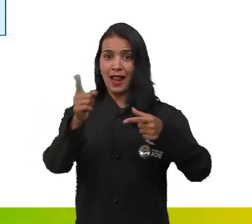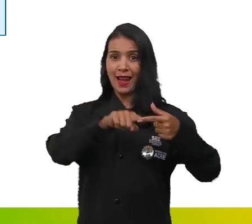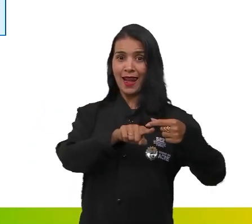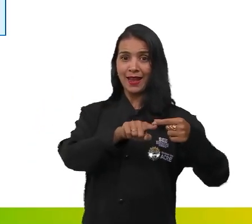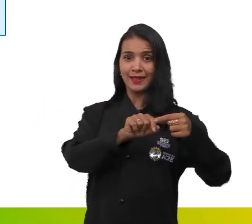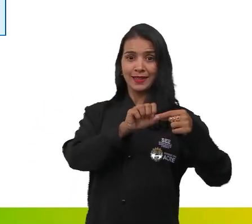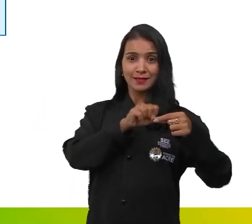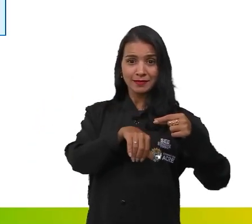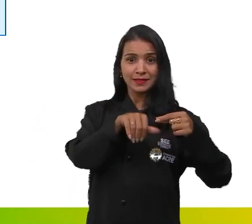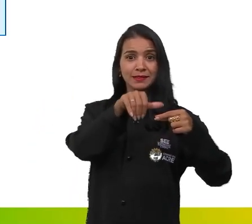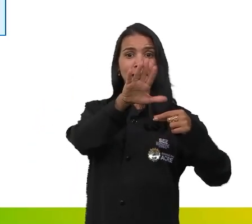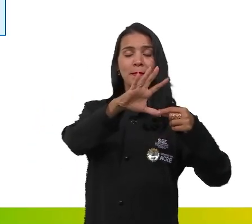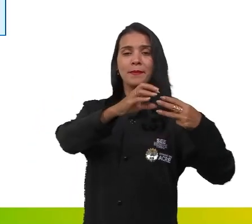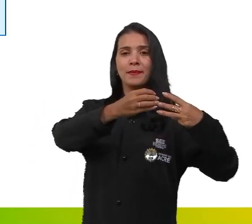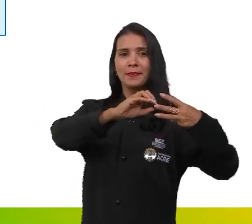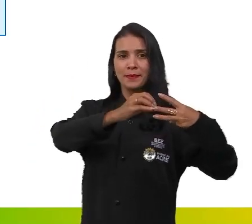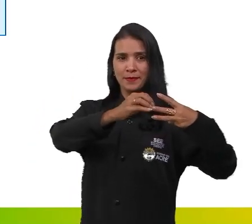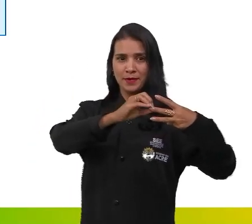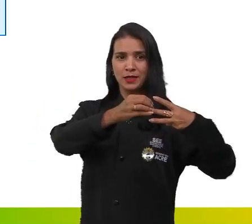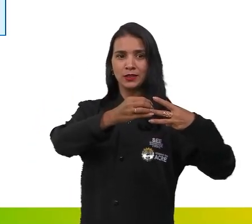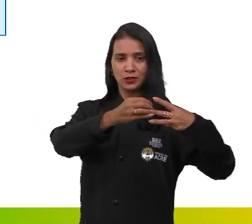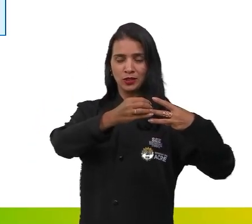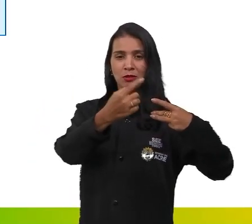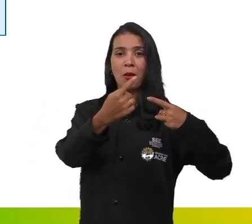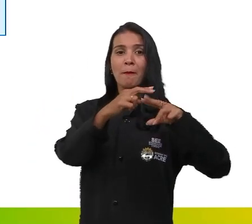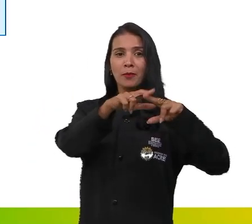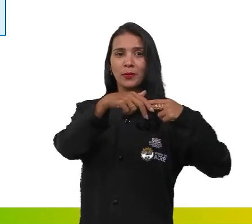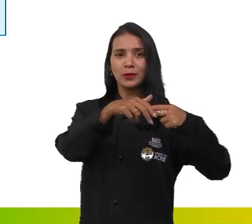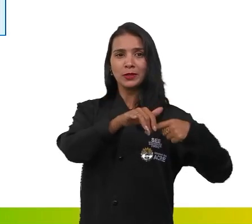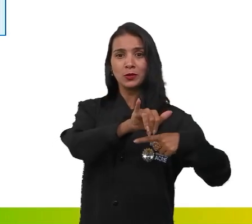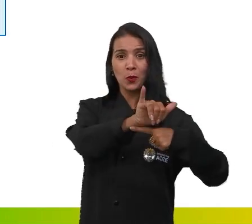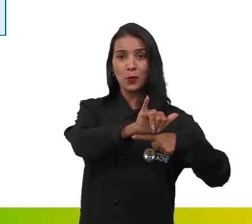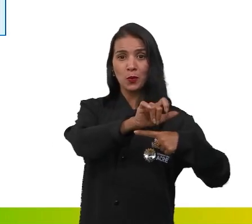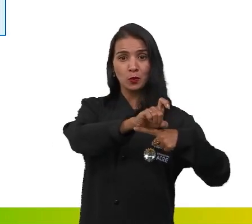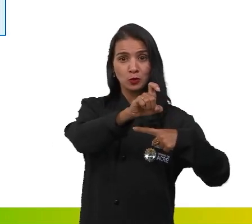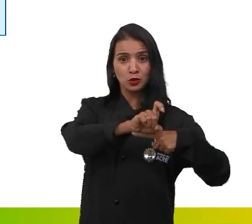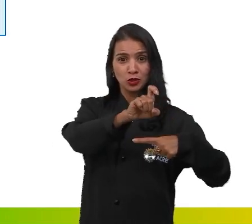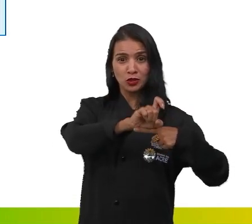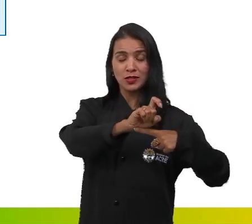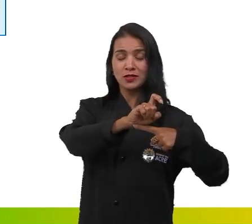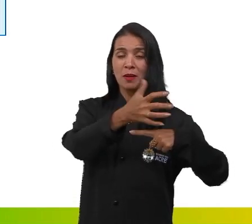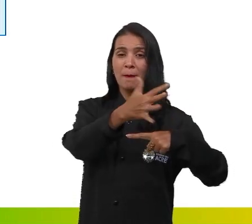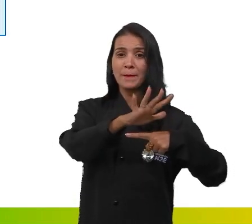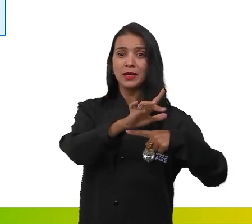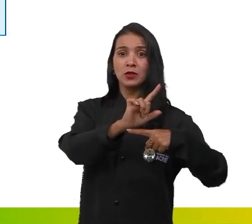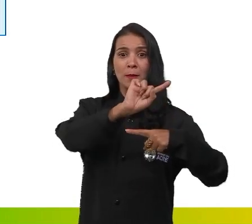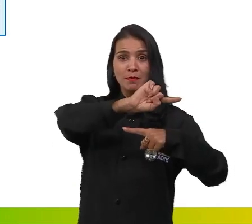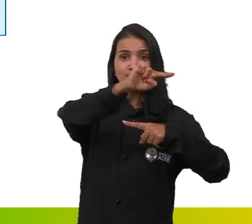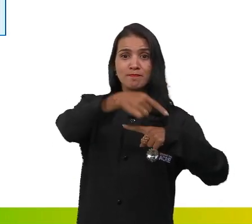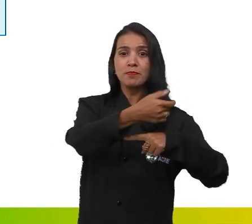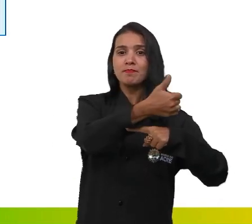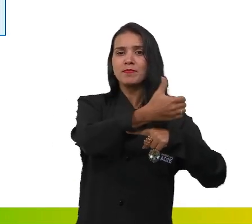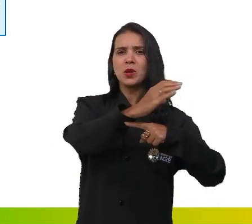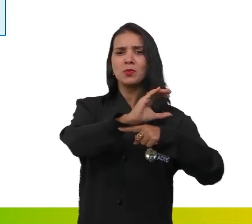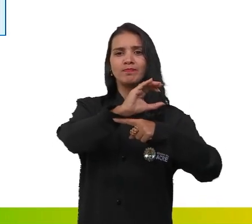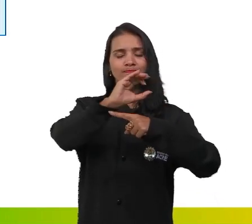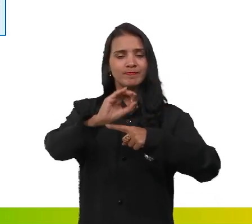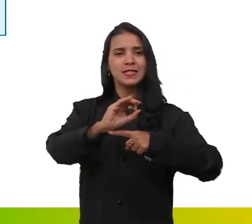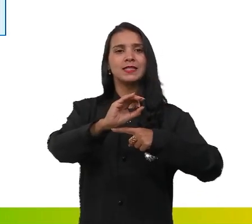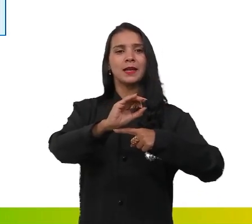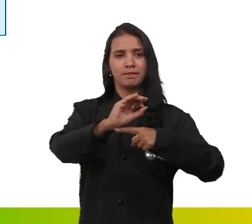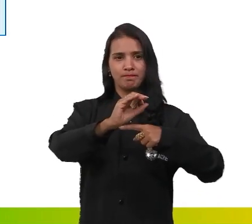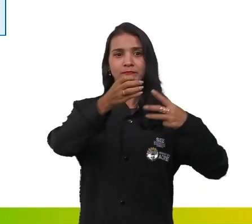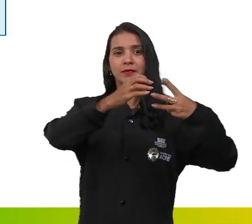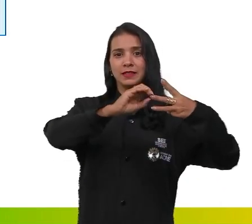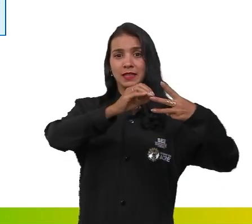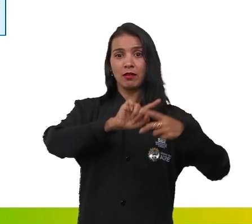Y. Segundo as pesquisas, diz que o X tem aproximadamente 1.100 genes contendo nele. Já no